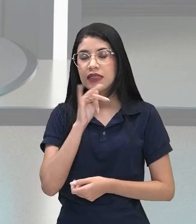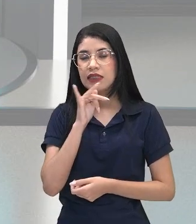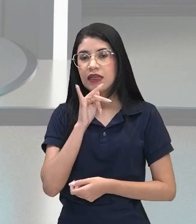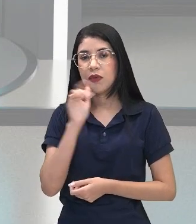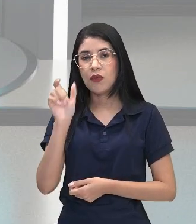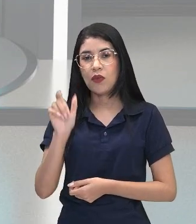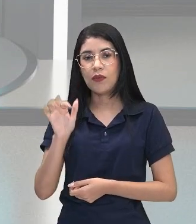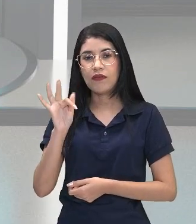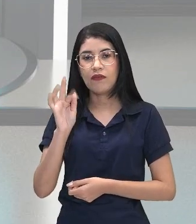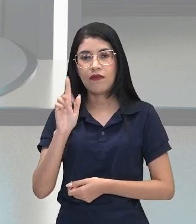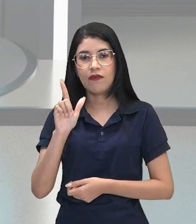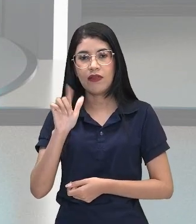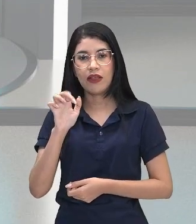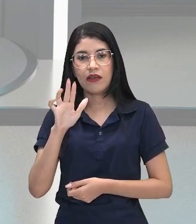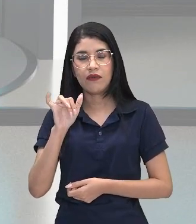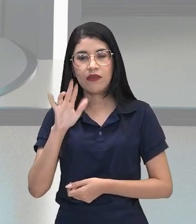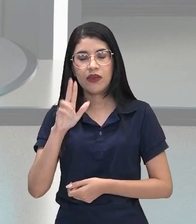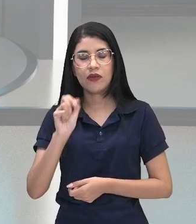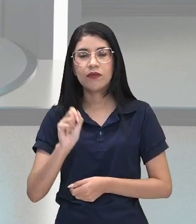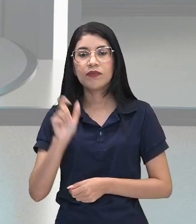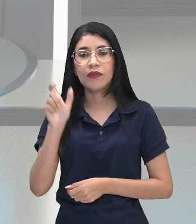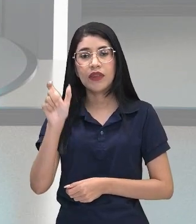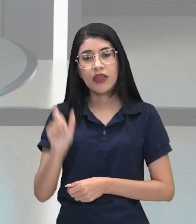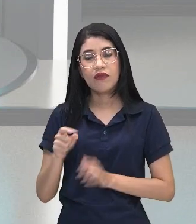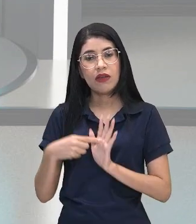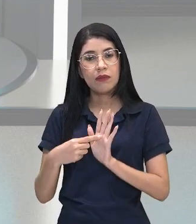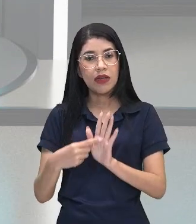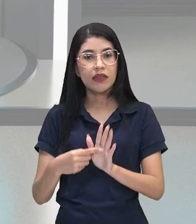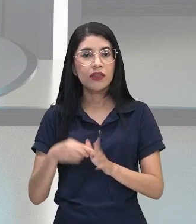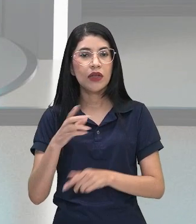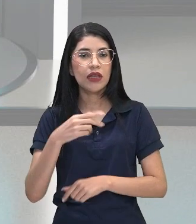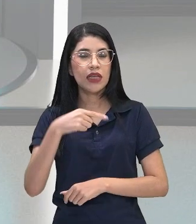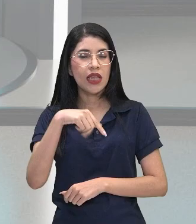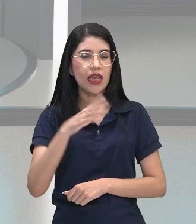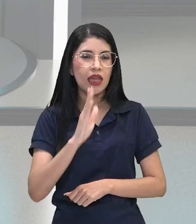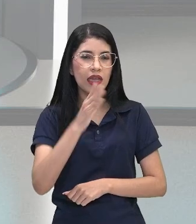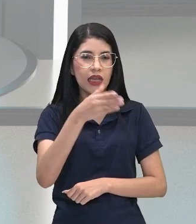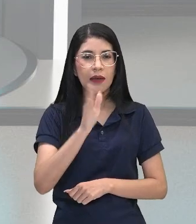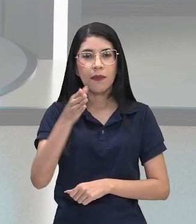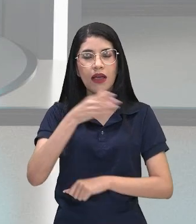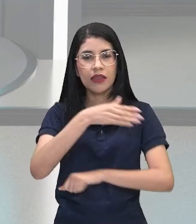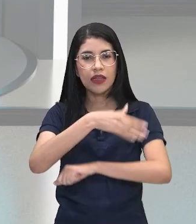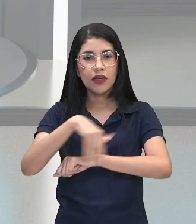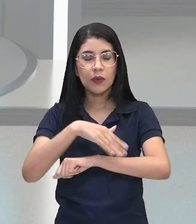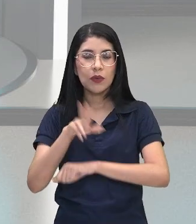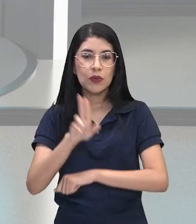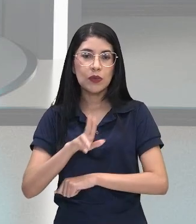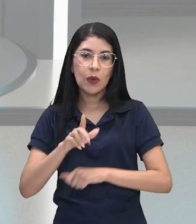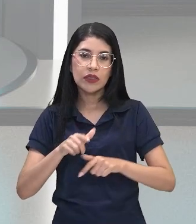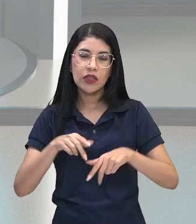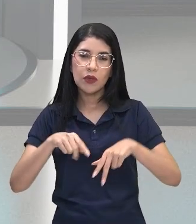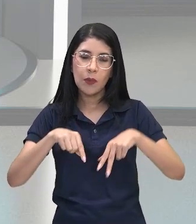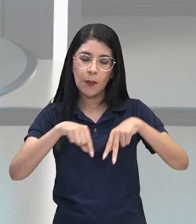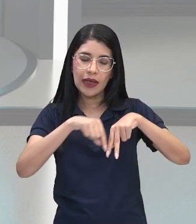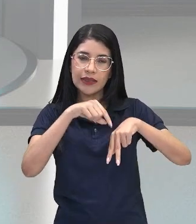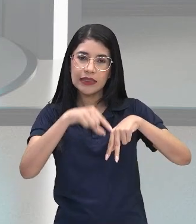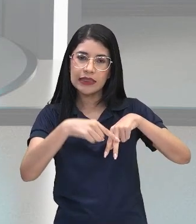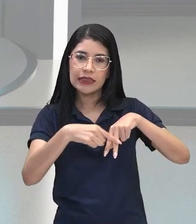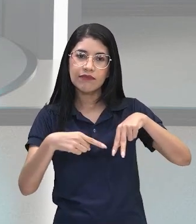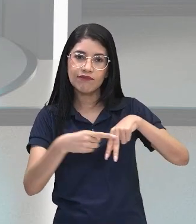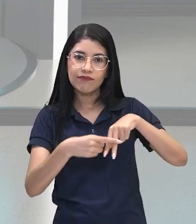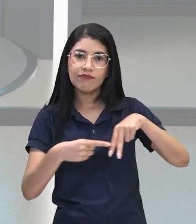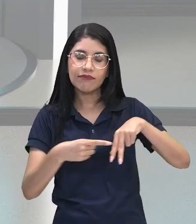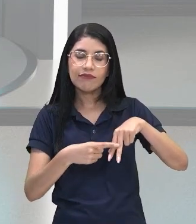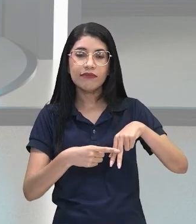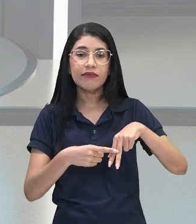ele foi um artista performático que saiu nas ruas de São Paulo com uma saia. Então, ele saiu desfilando ali, foi